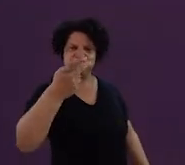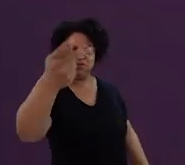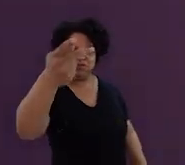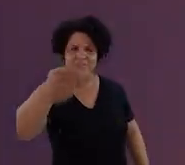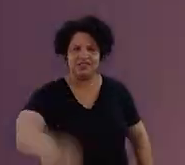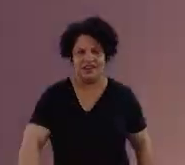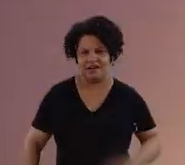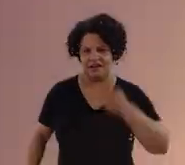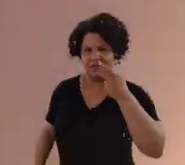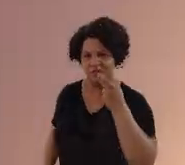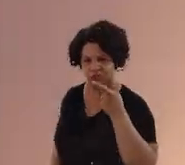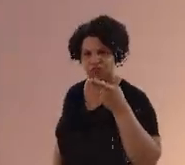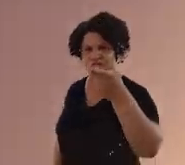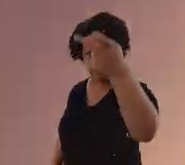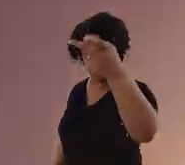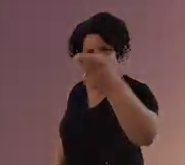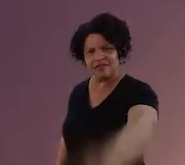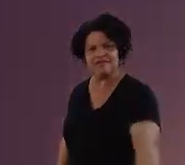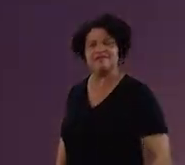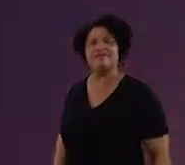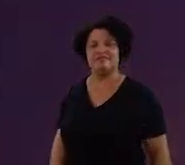Foda-se seu hype.